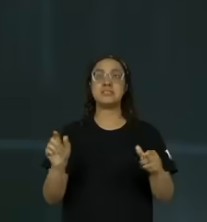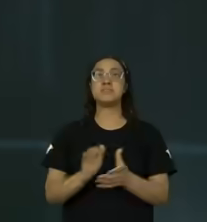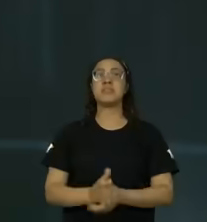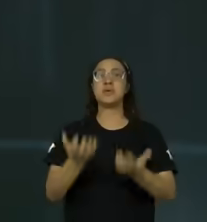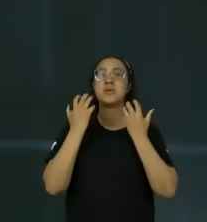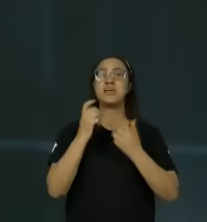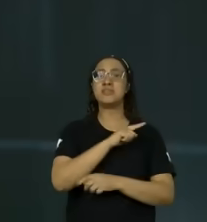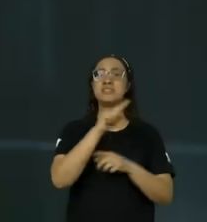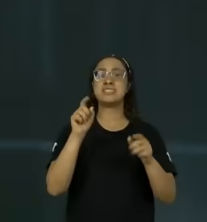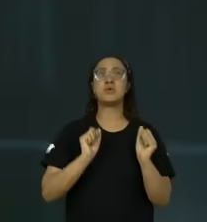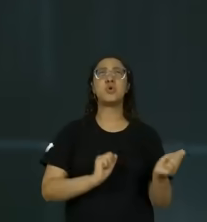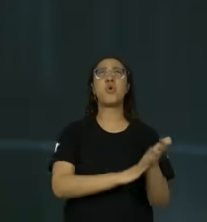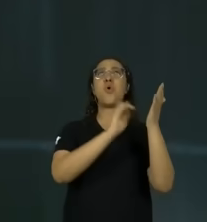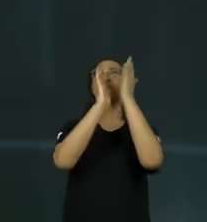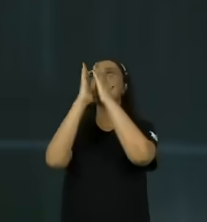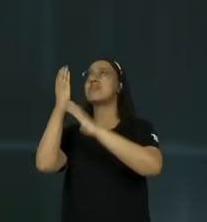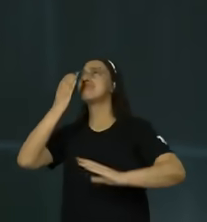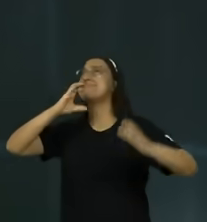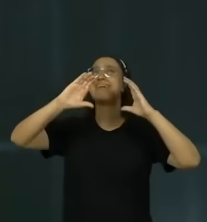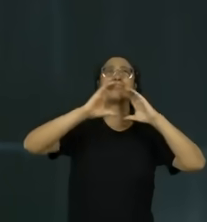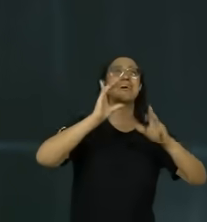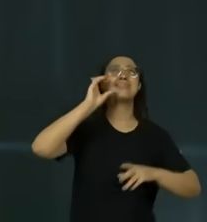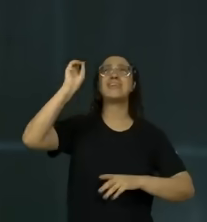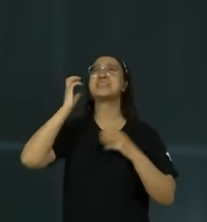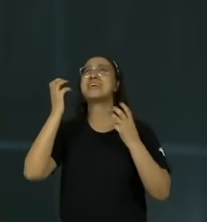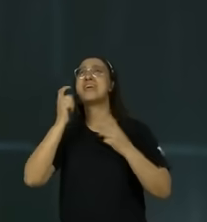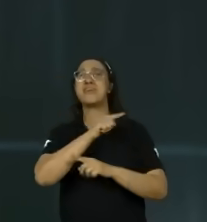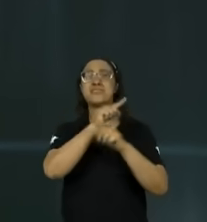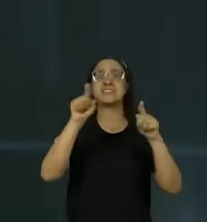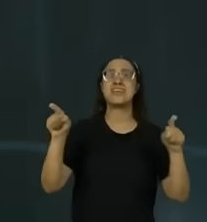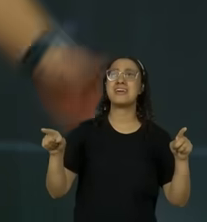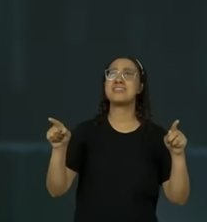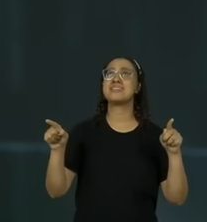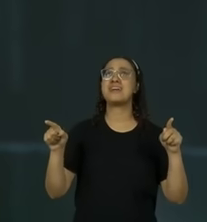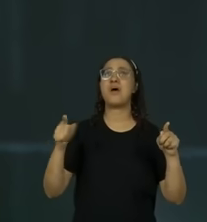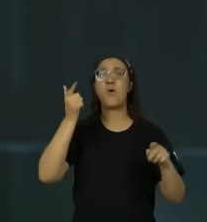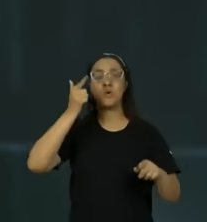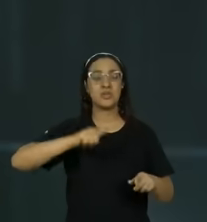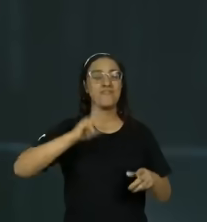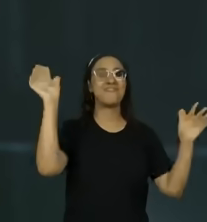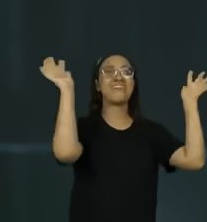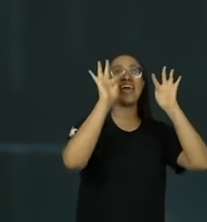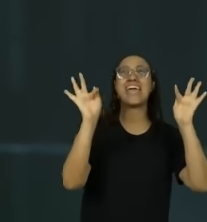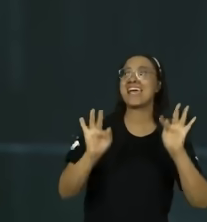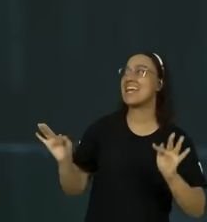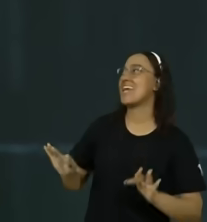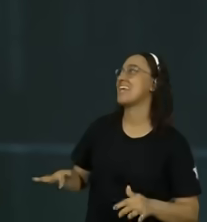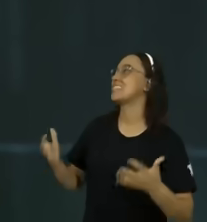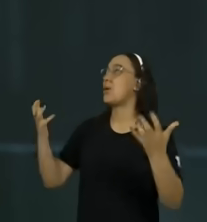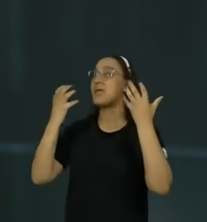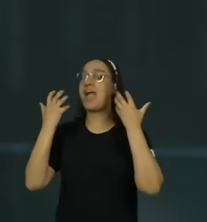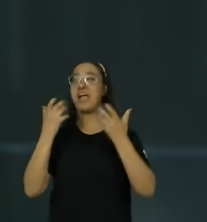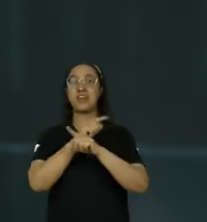seus lábios hoje. Que a alegria volte para os seus lábios hoje. Que você volte a cantarolar pelo corredor da casa. Que você volte a aumentar o volume